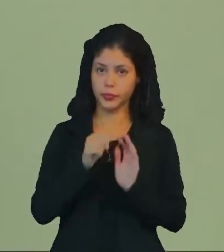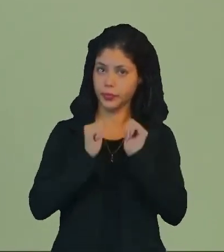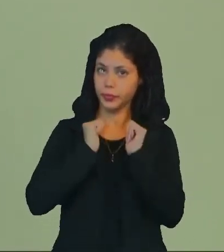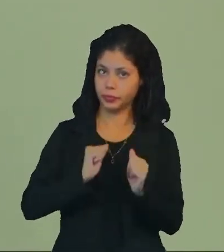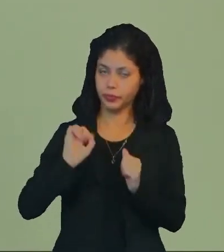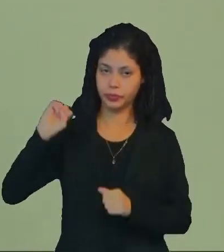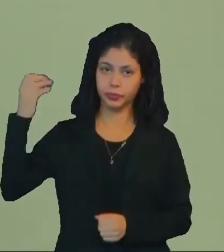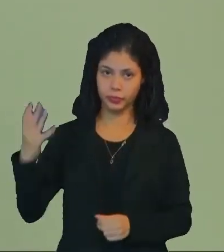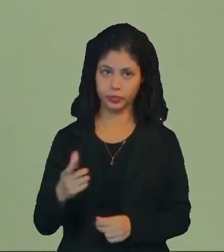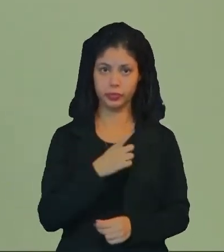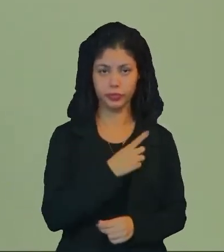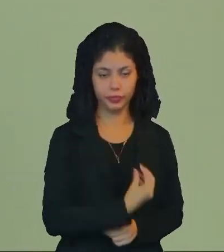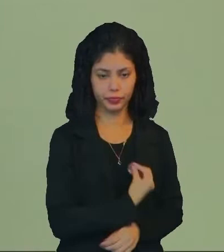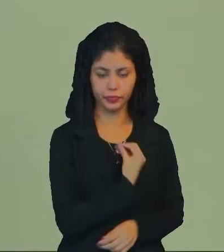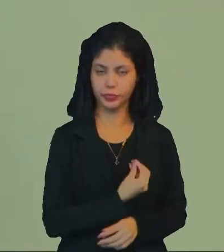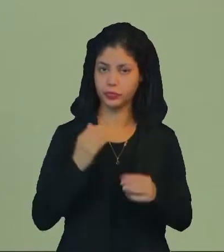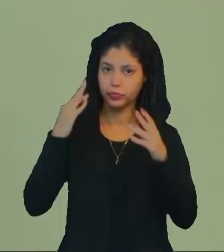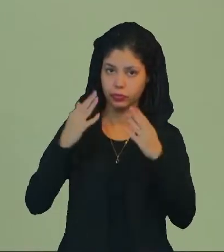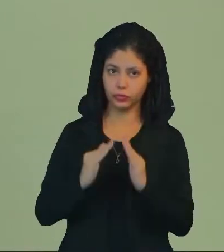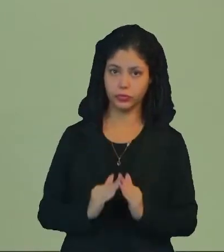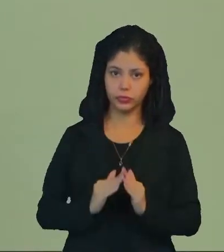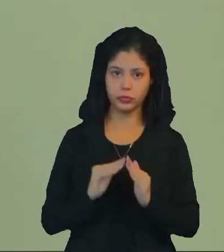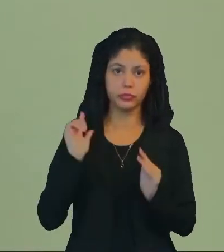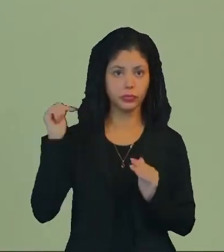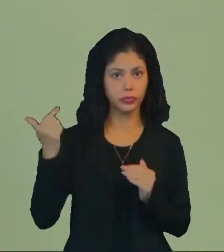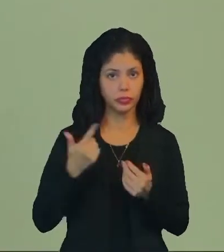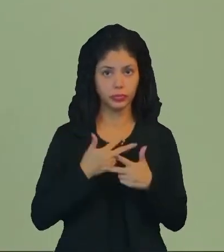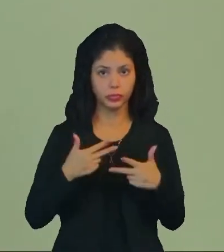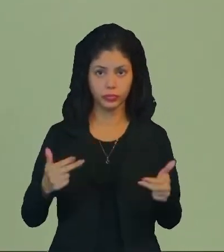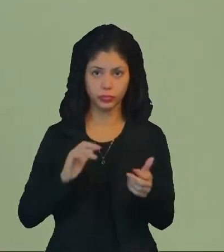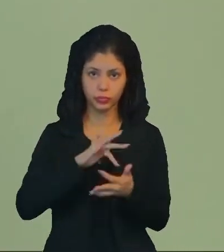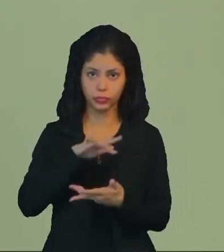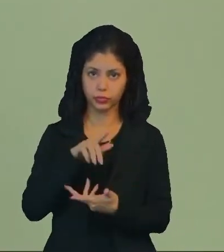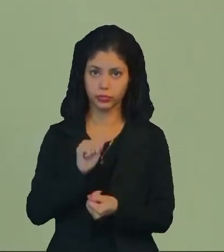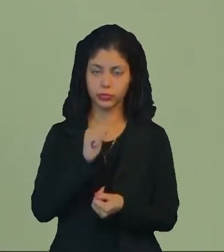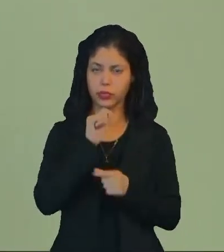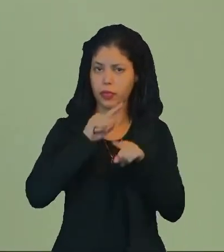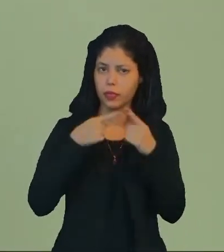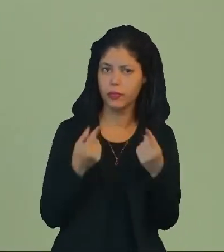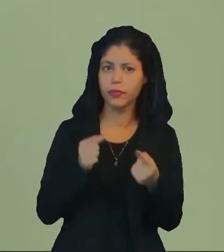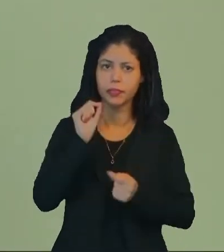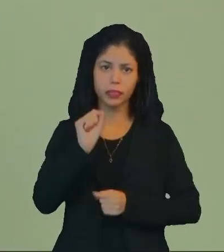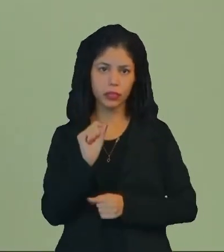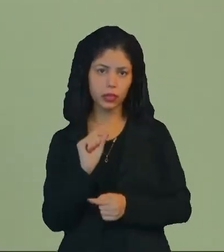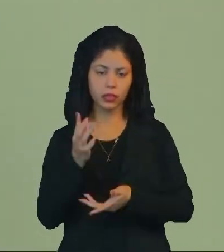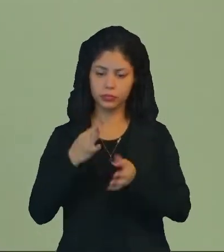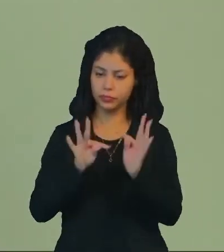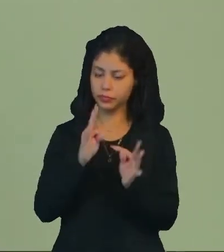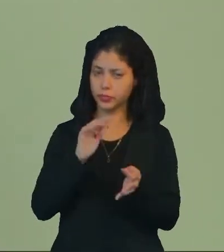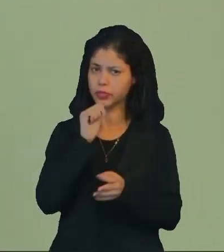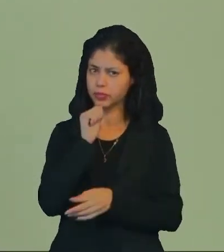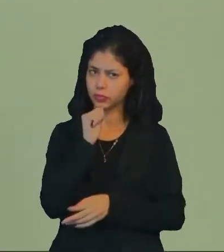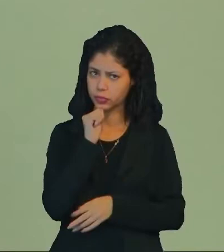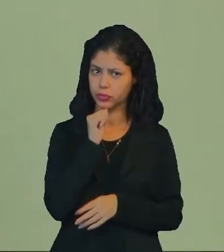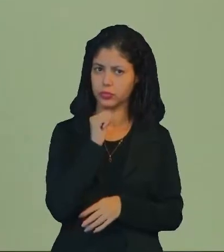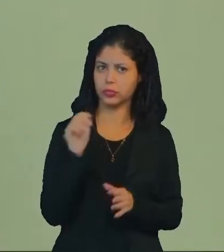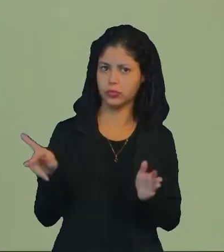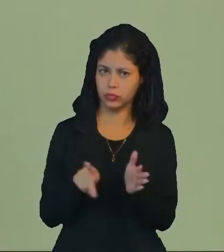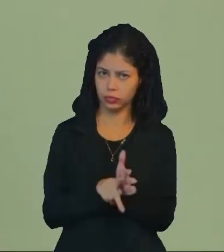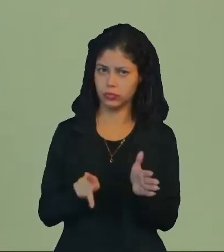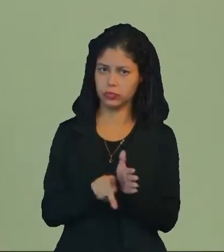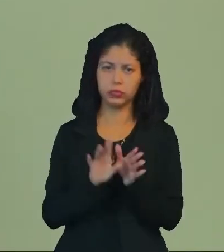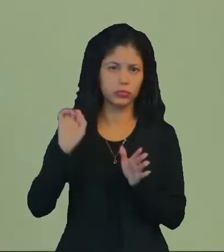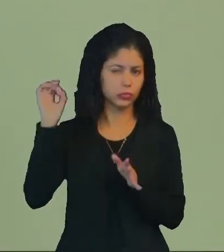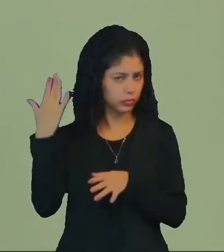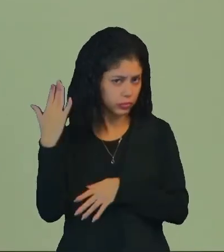pode proporcionar aí uma vida habitável em outro planeta. Mas será que nós temos tecnologia ainda o suficiente para que